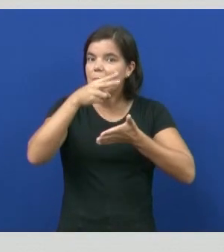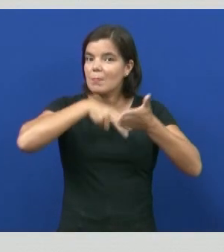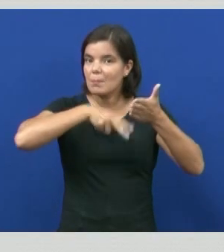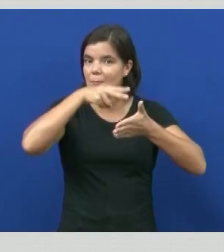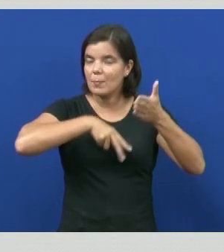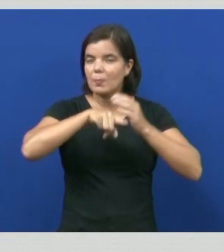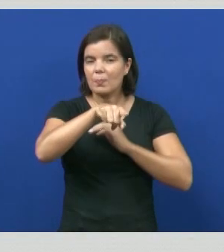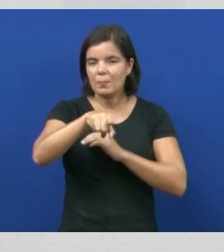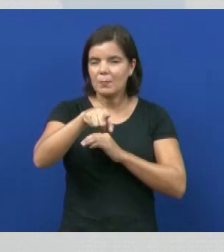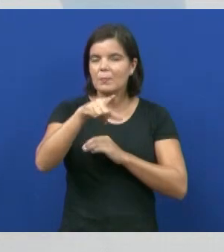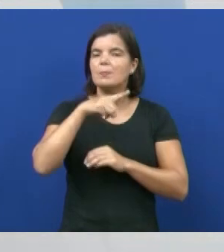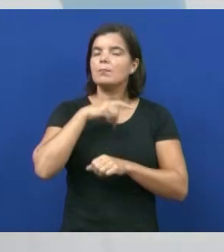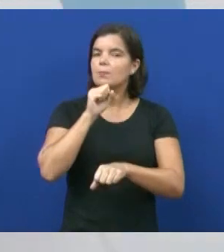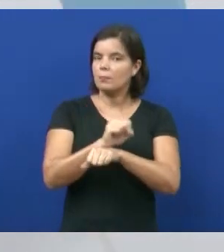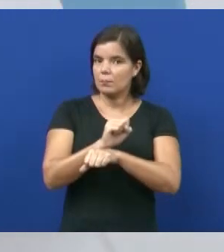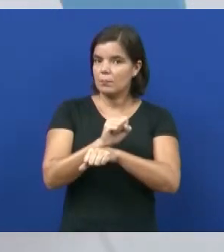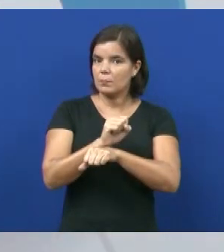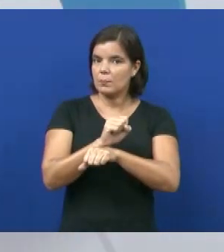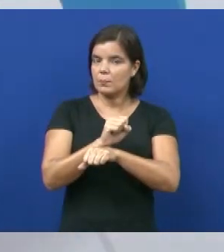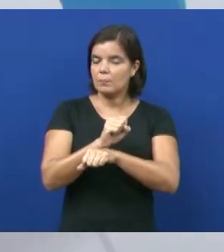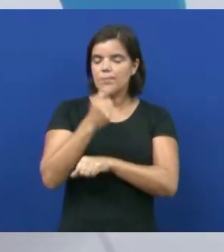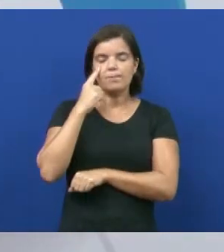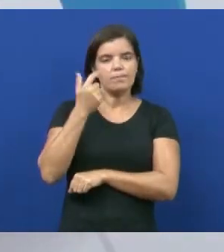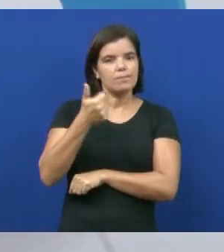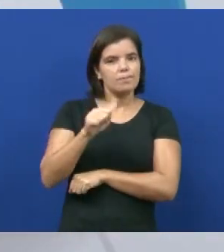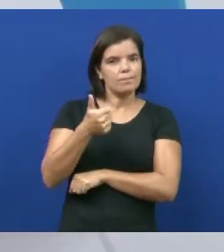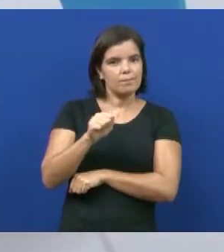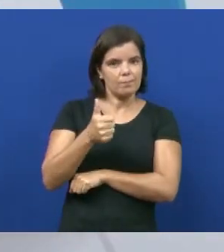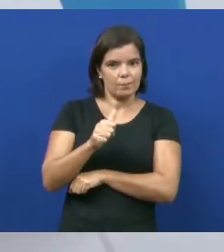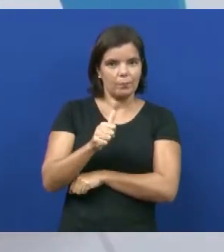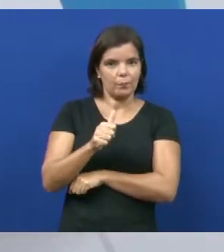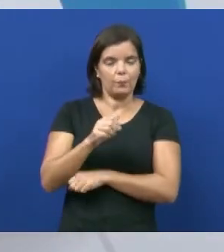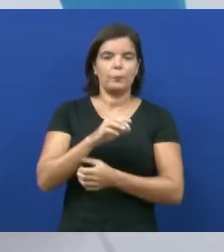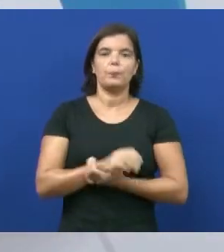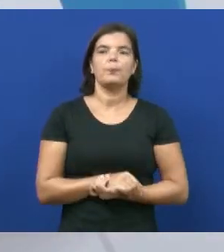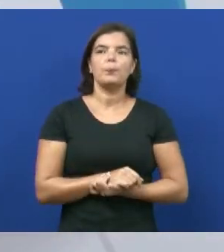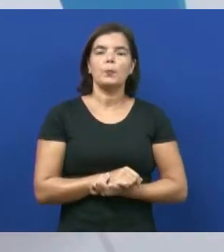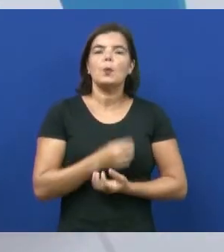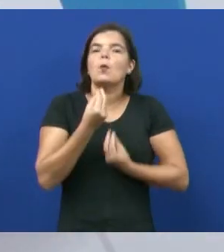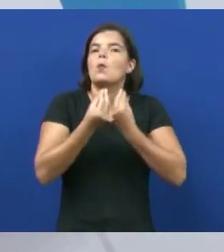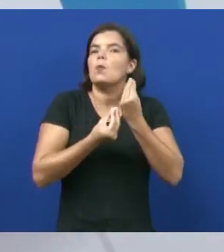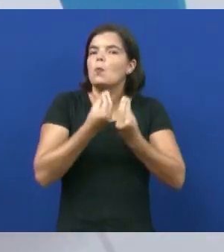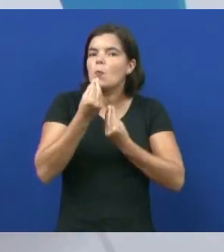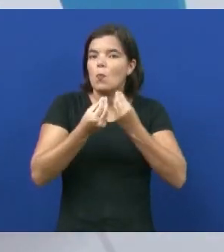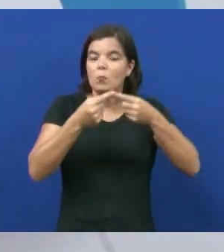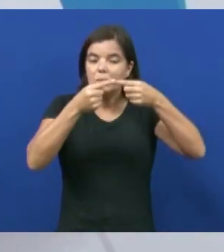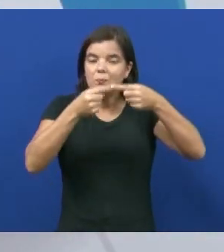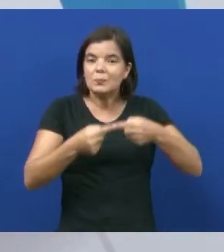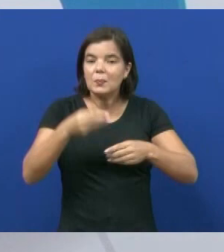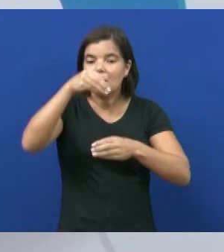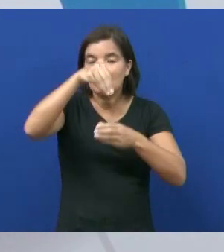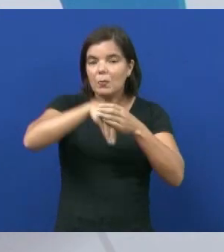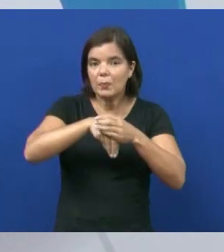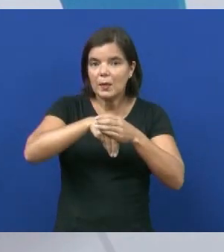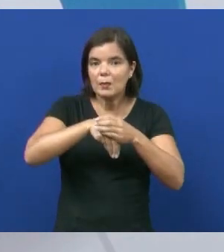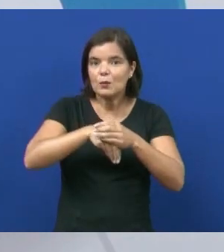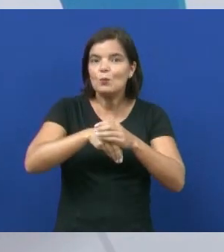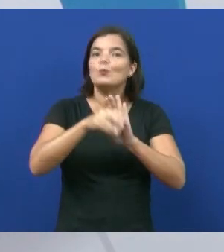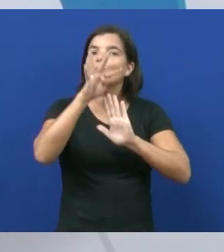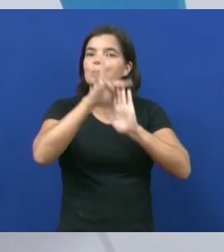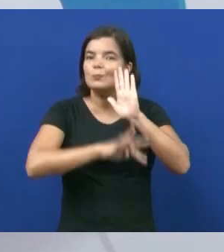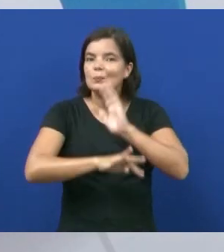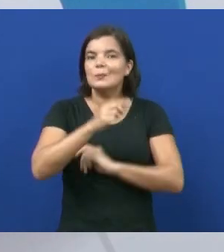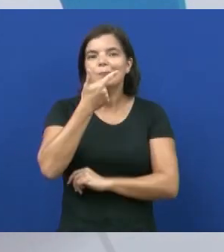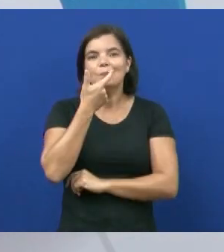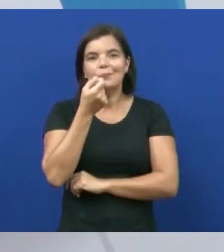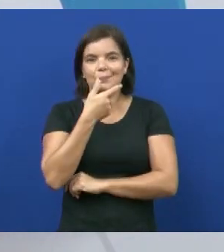leitura, eu quero que vocês parem para analisar a seguinte questão. Como a coesão foi estabelecida dentro do conto de humor?